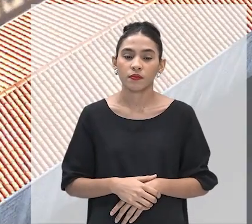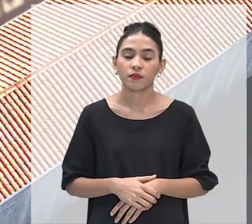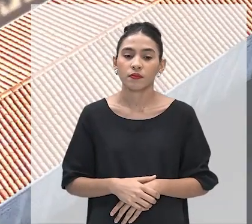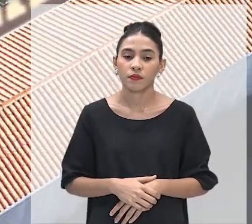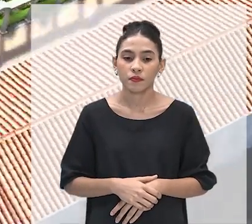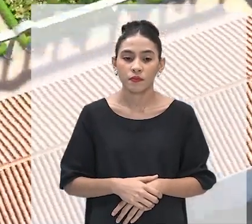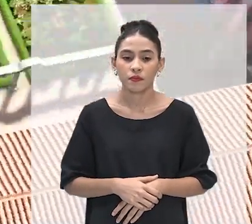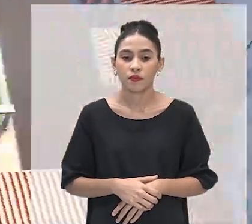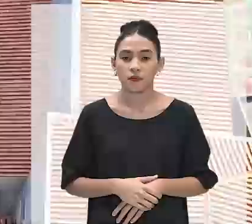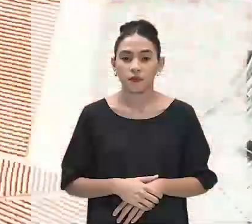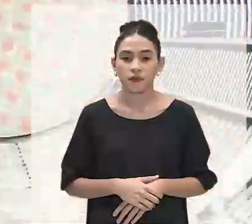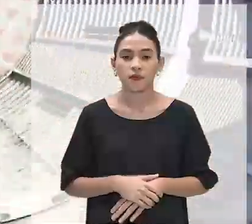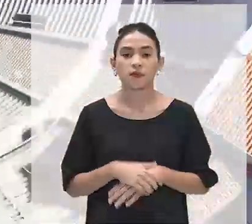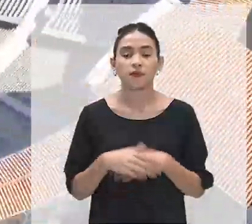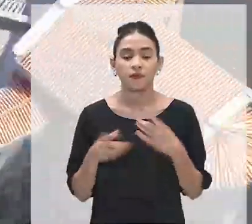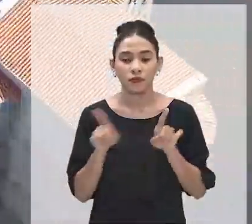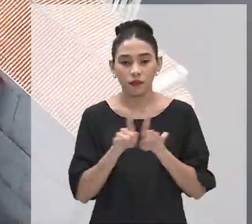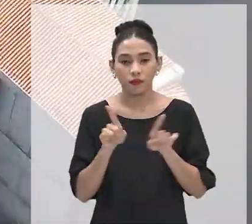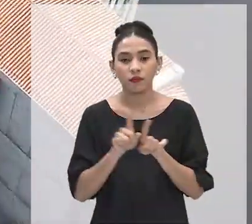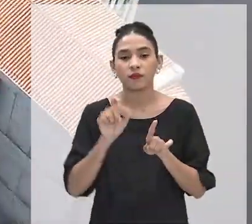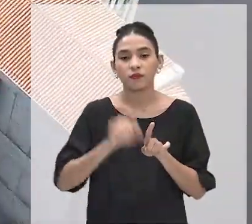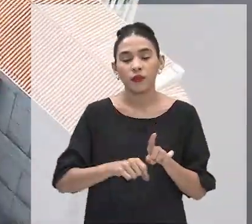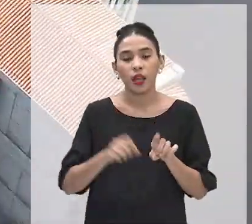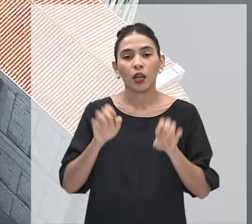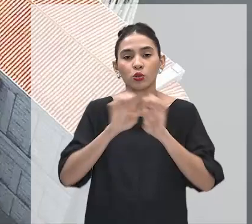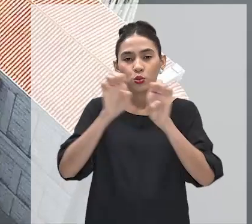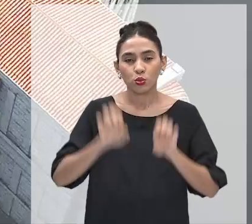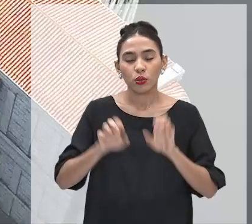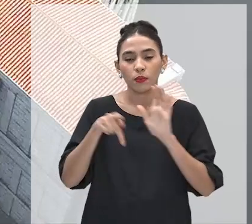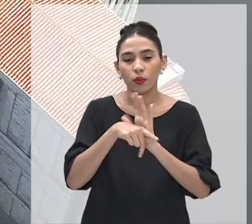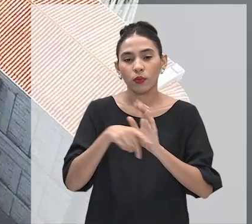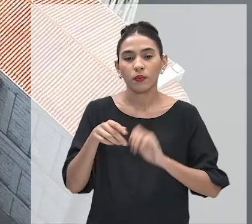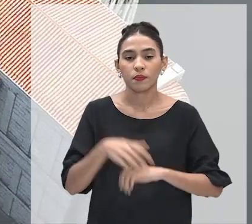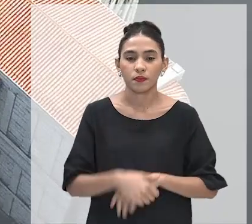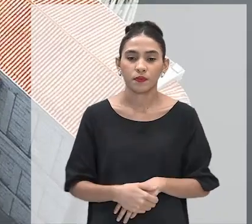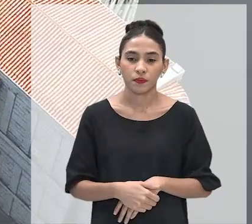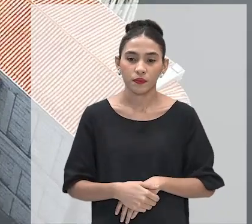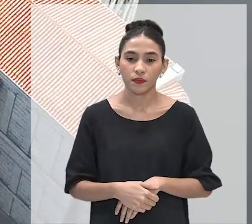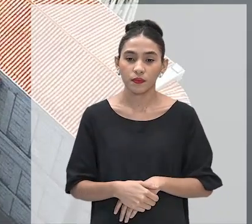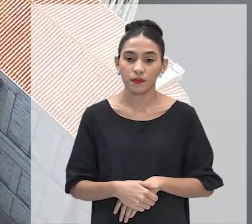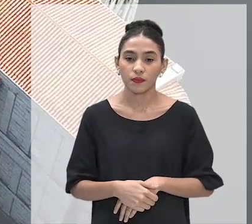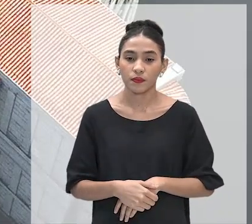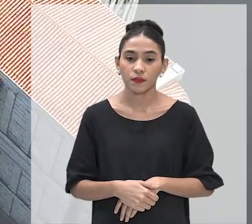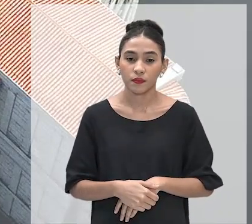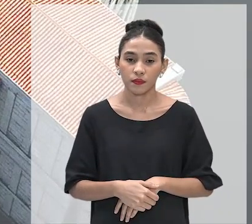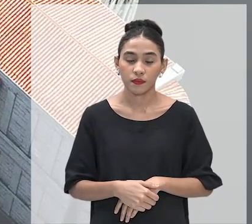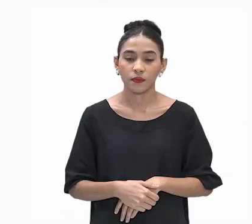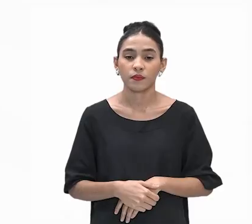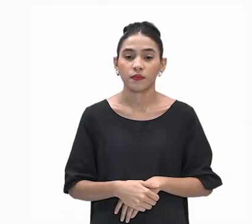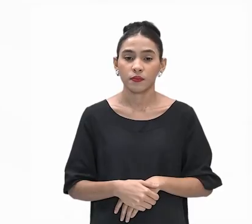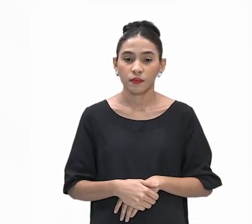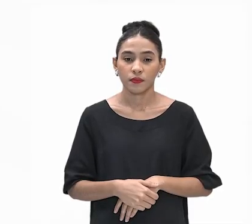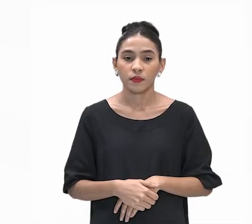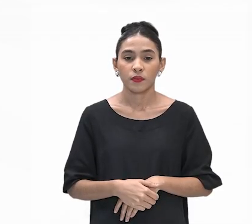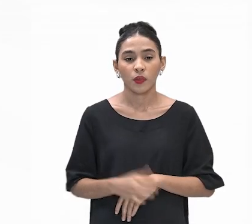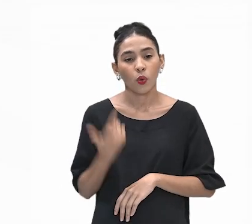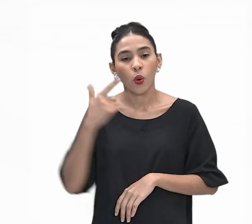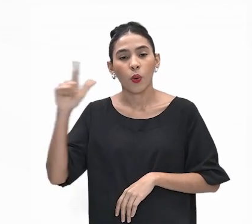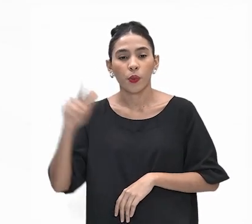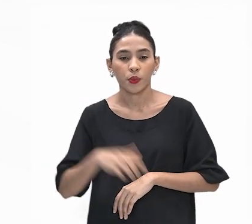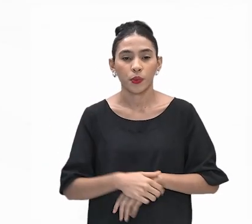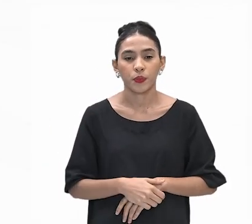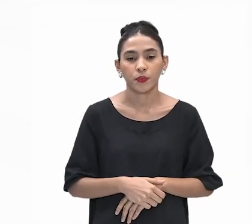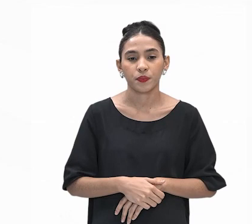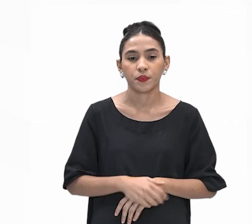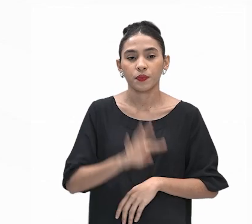teatro em si, enquanto edifício, certo? E aqui nós temos o Teatro Olímpico, tá? Vamos ver um outro